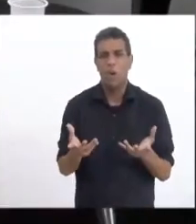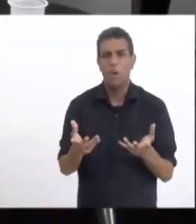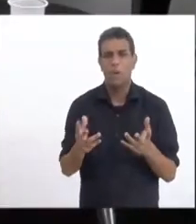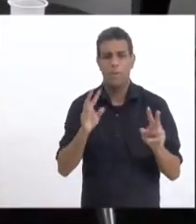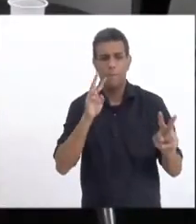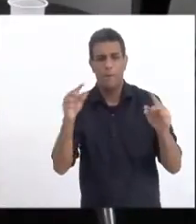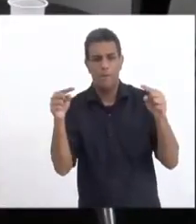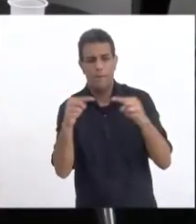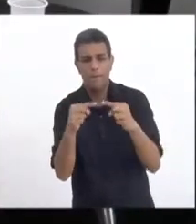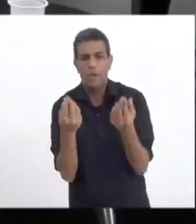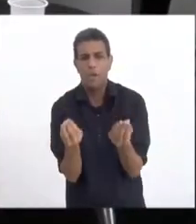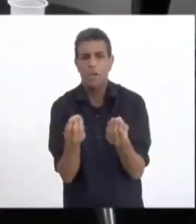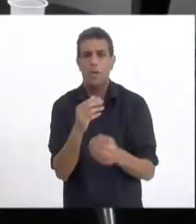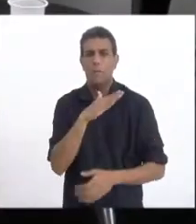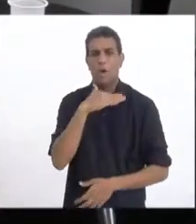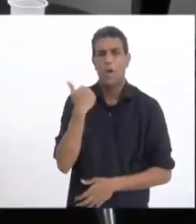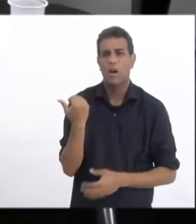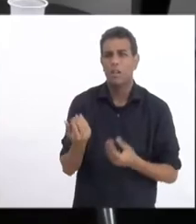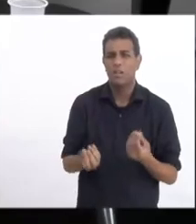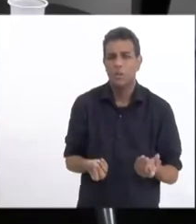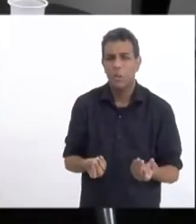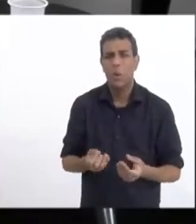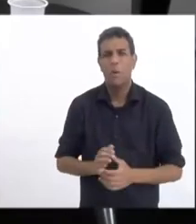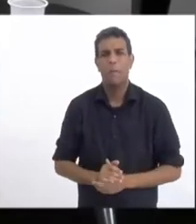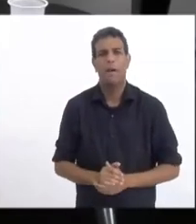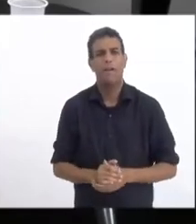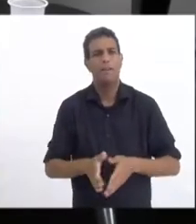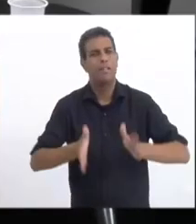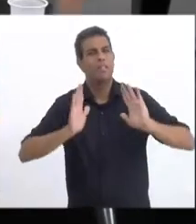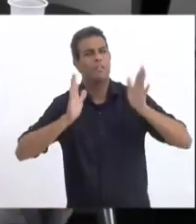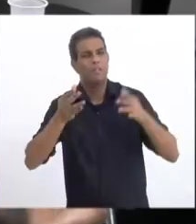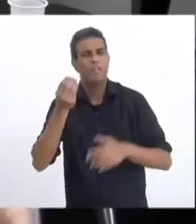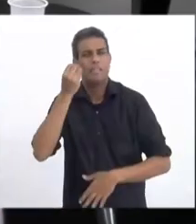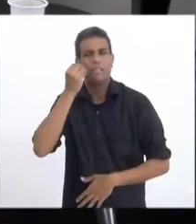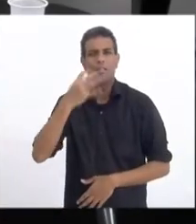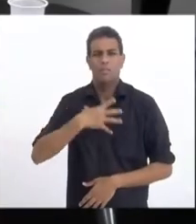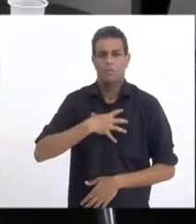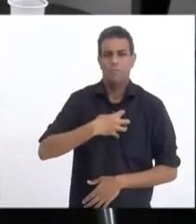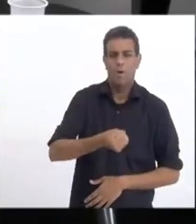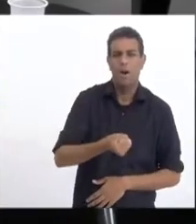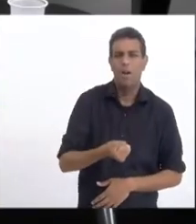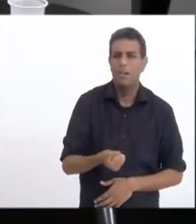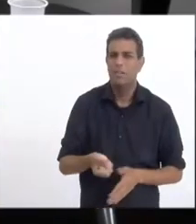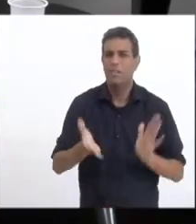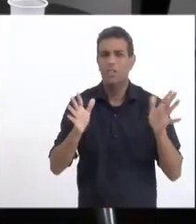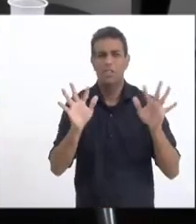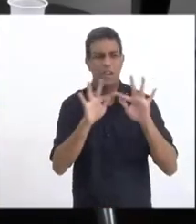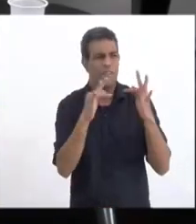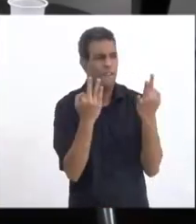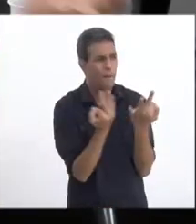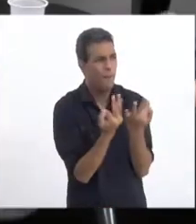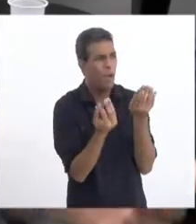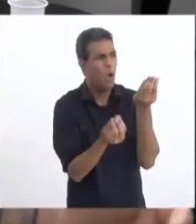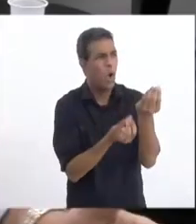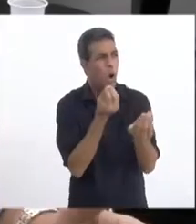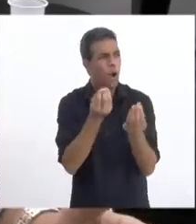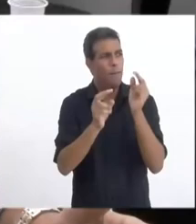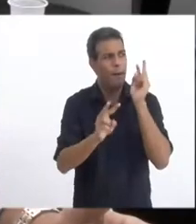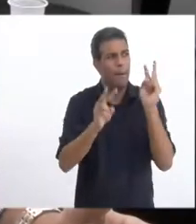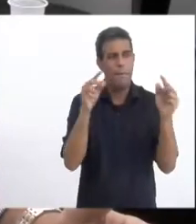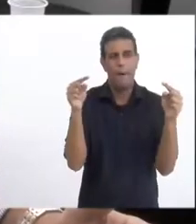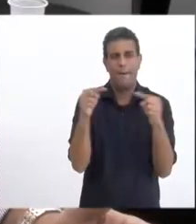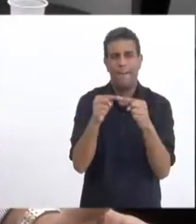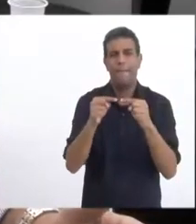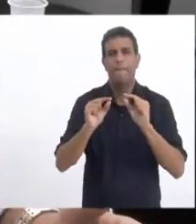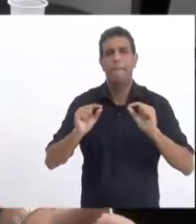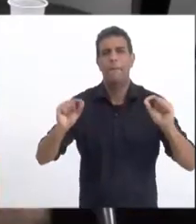ver, igual ele falou aí sobre a morte, né? Quantas das vezes eu tentei tirar minha vida porque eu vi a minha família olhar para mim e via um lixo. Porque